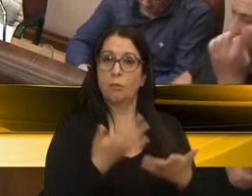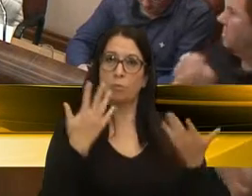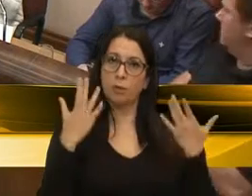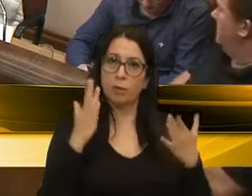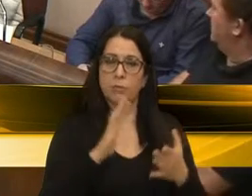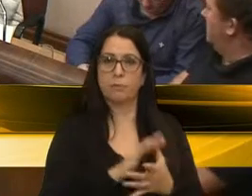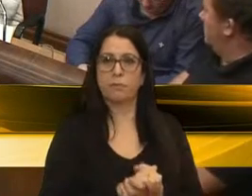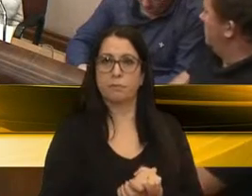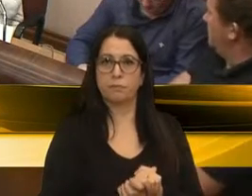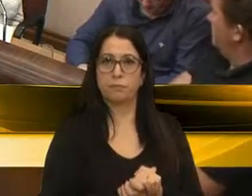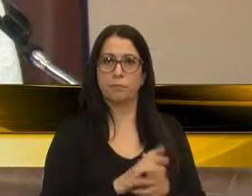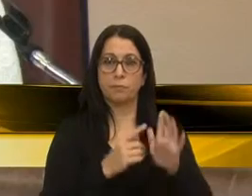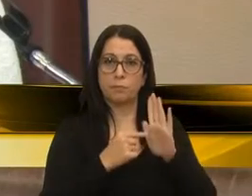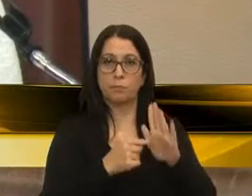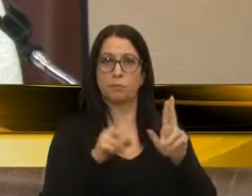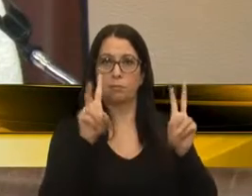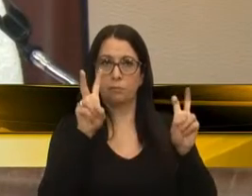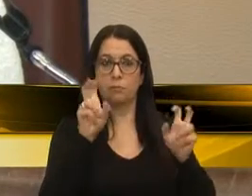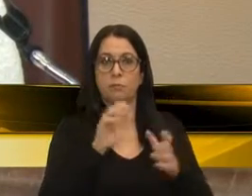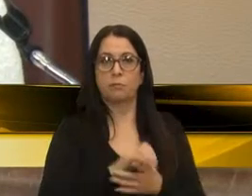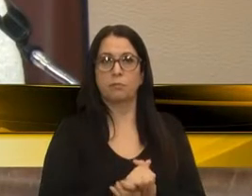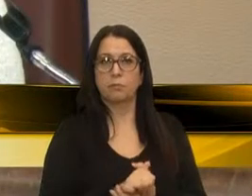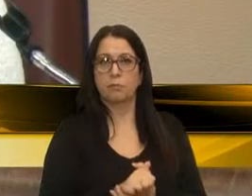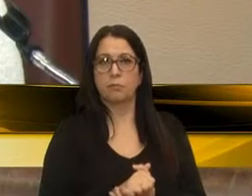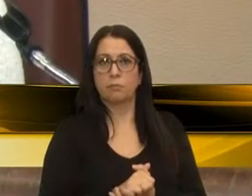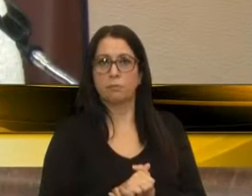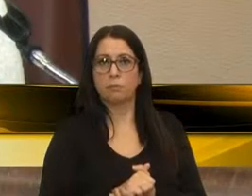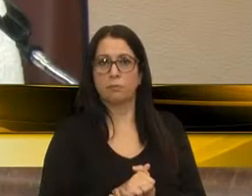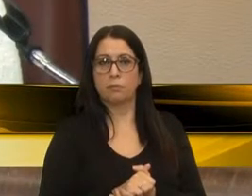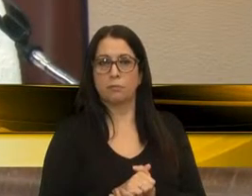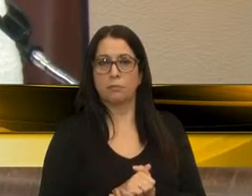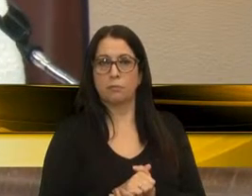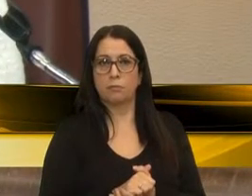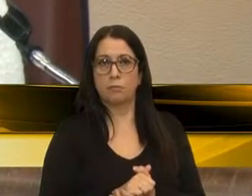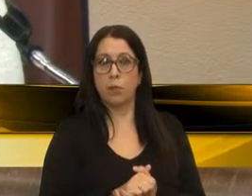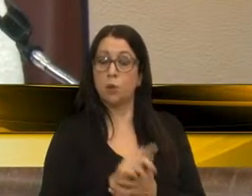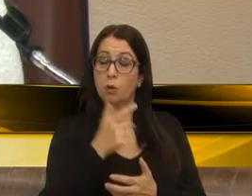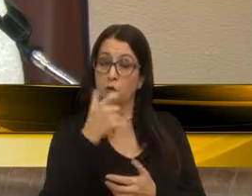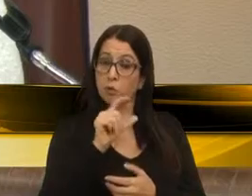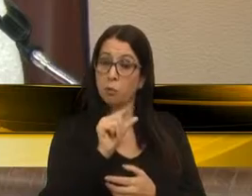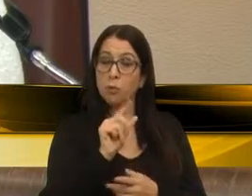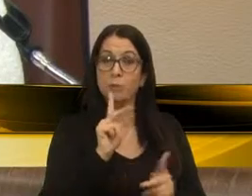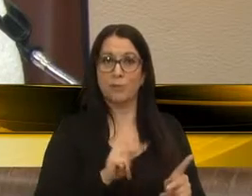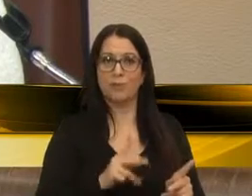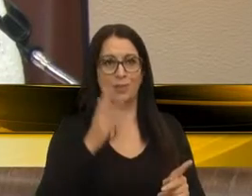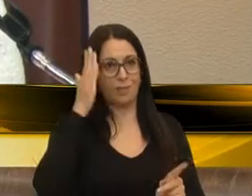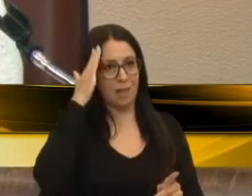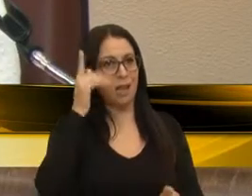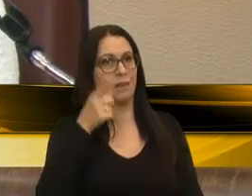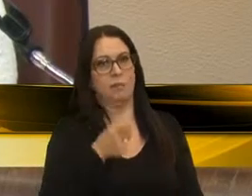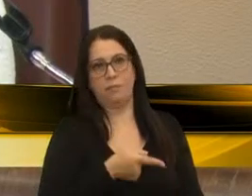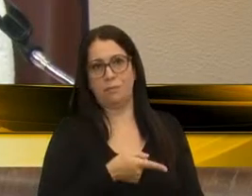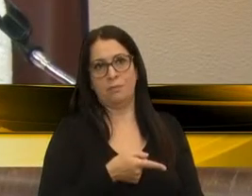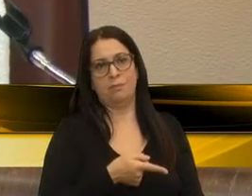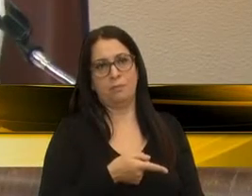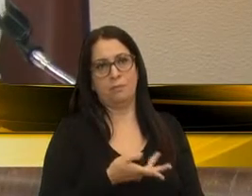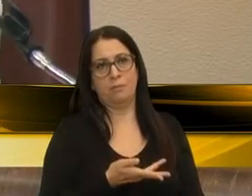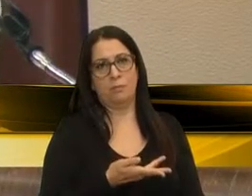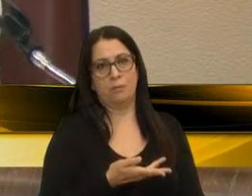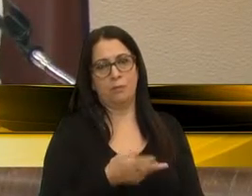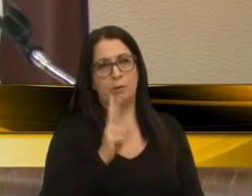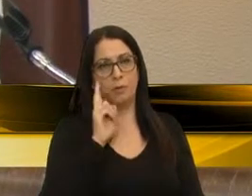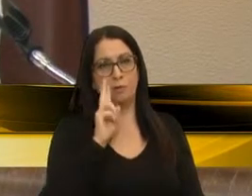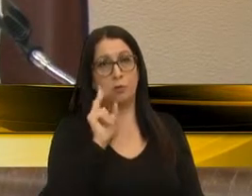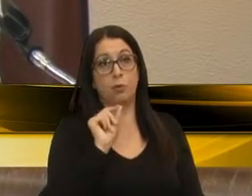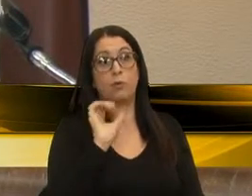parabéns por trazer esse tema, porque eu acho que poucas pessoas sabem disso. A gente está vendo